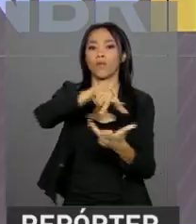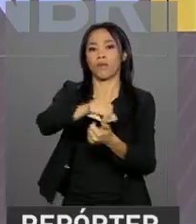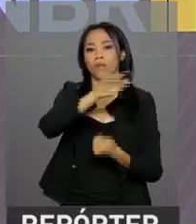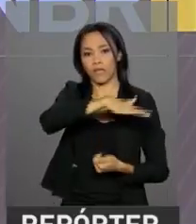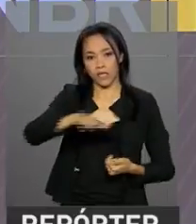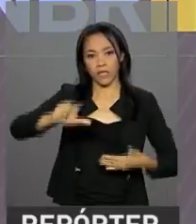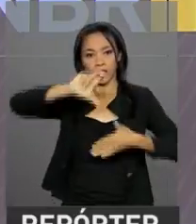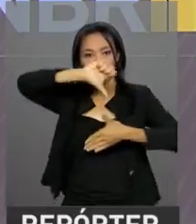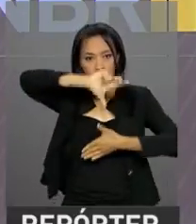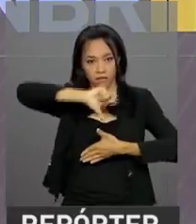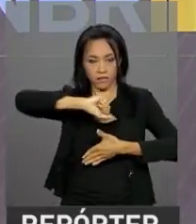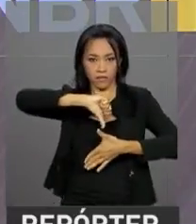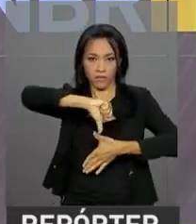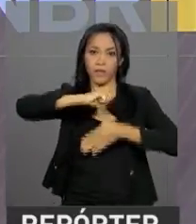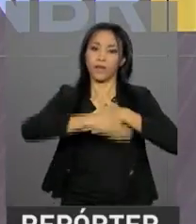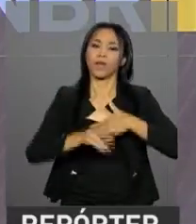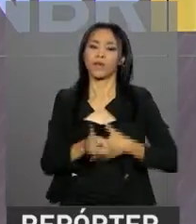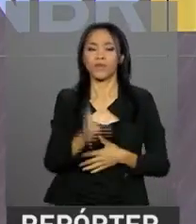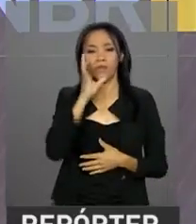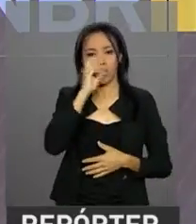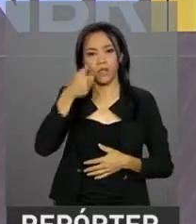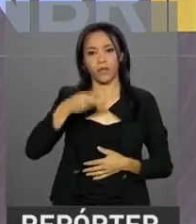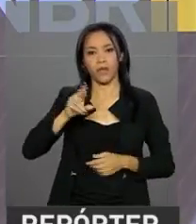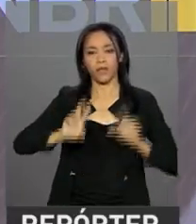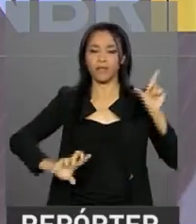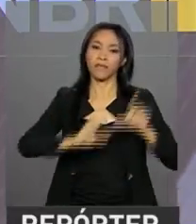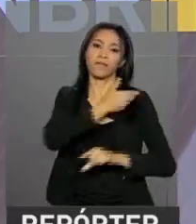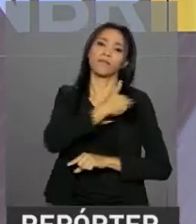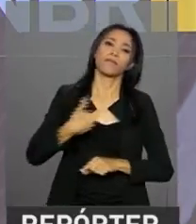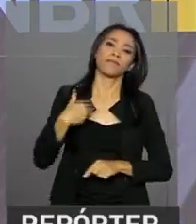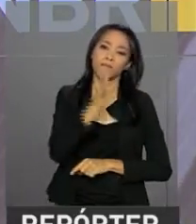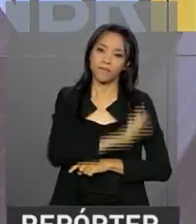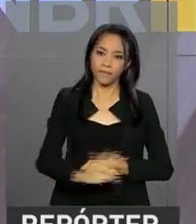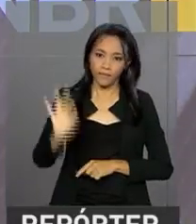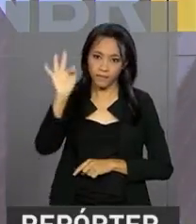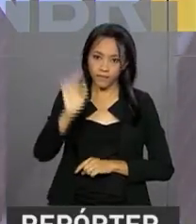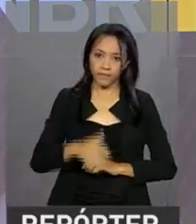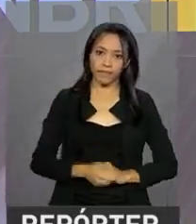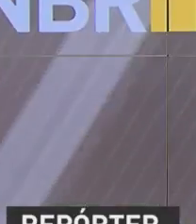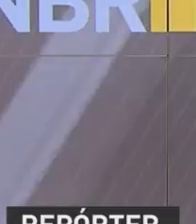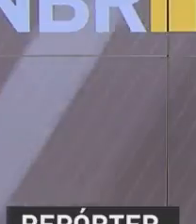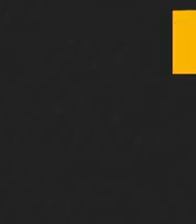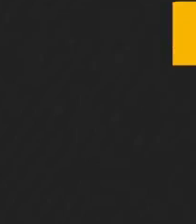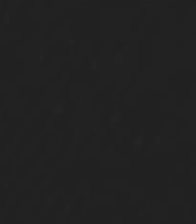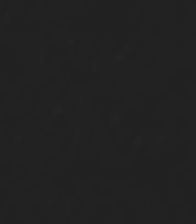américa do sul continue com a gente que nem me br a tv do governo federal